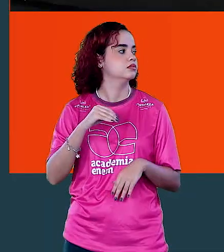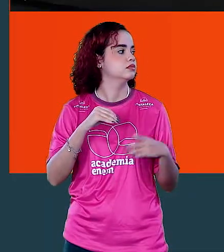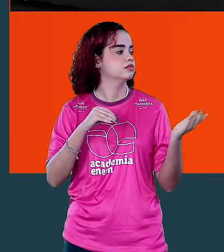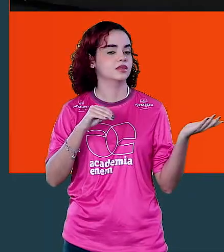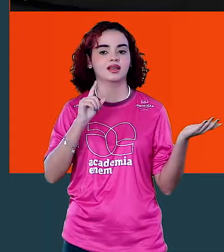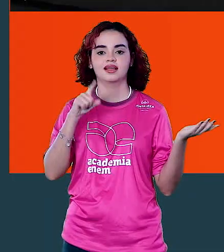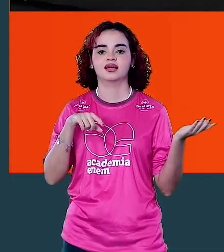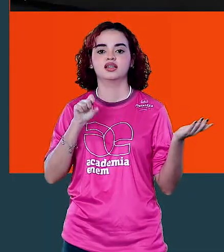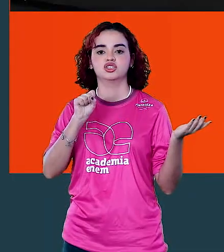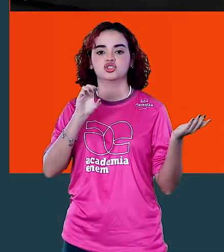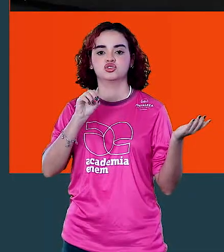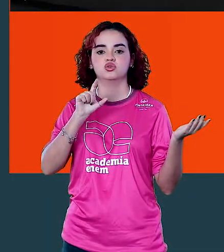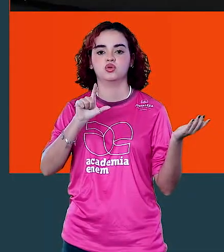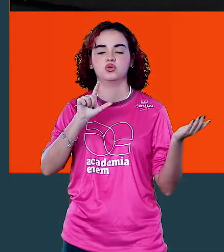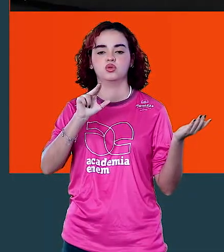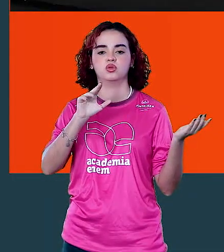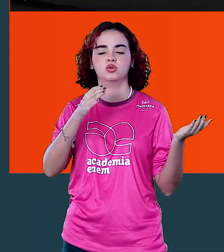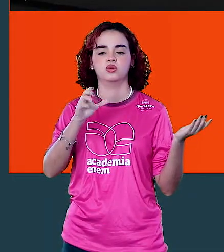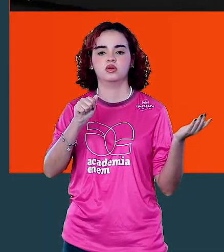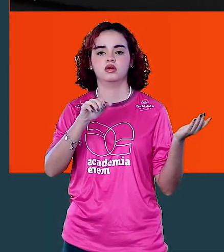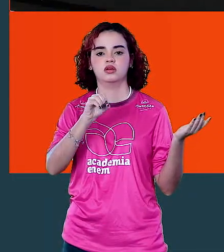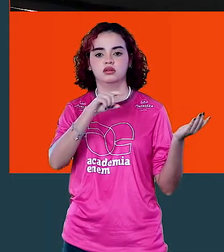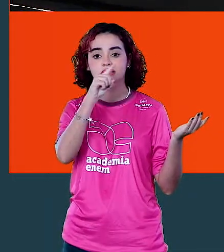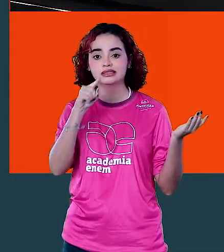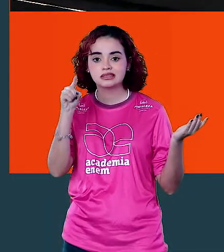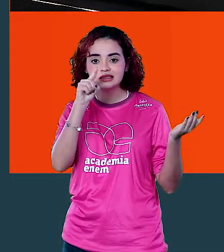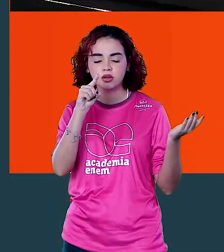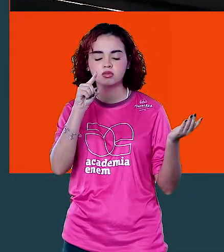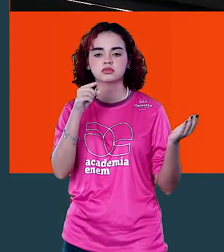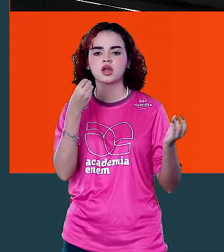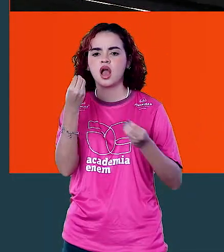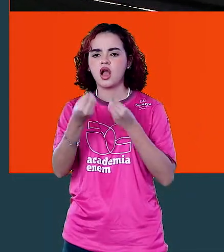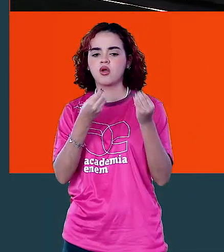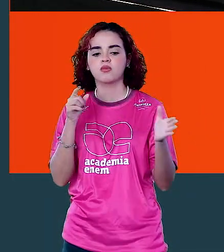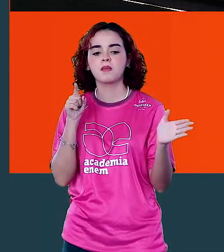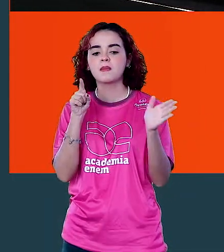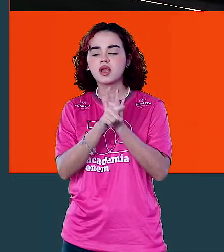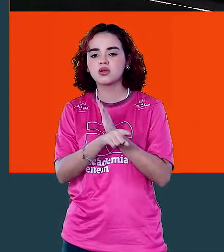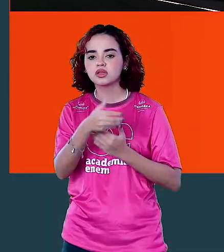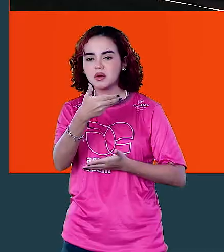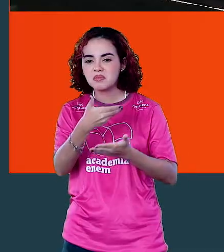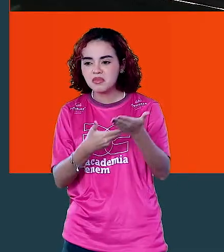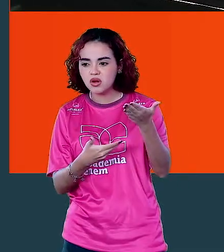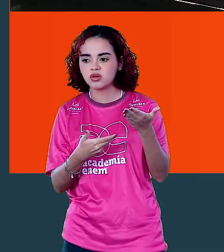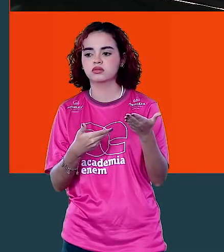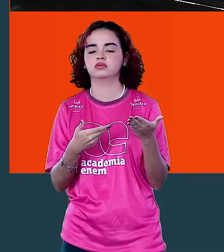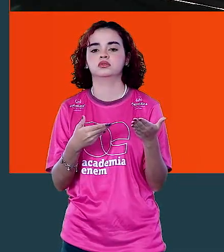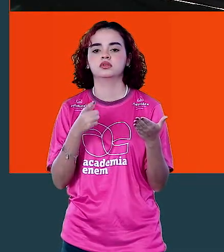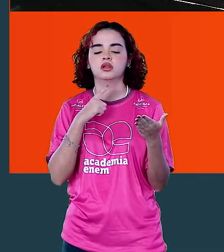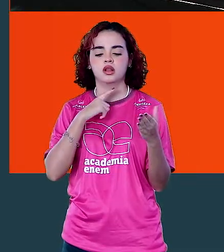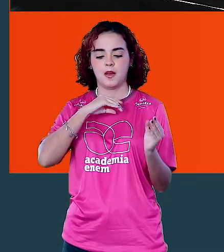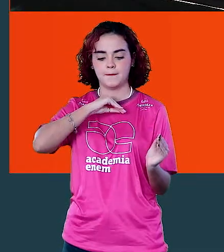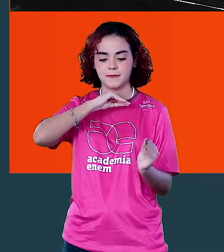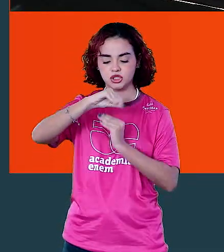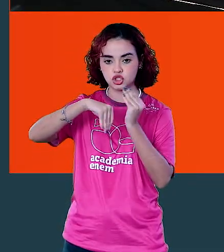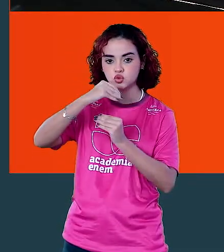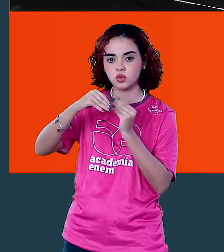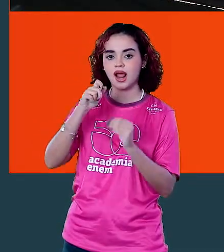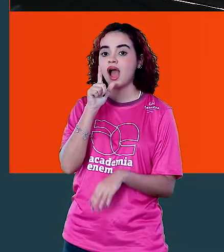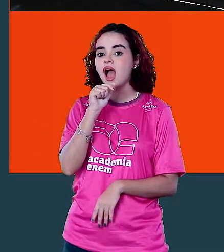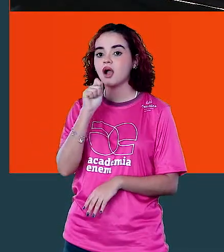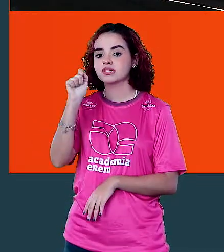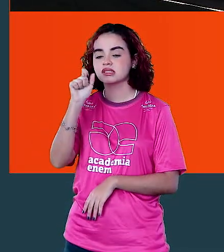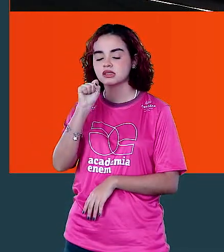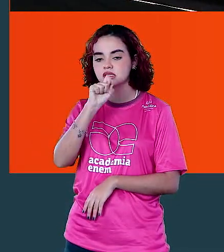Solução. Ed, como é que eu vou saber que a prova está falando para mim que uma mistura de água e sal é uma